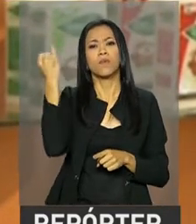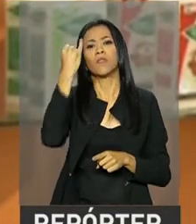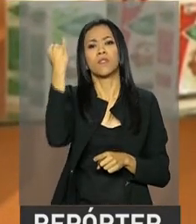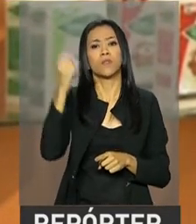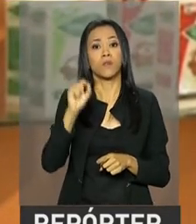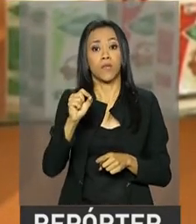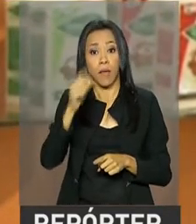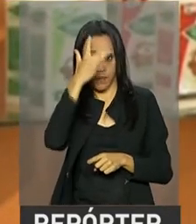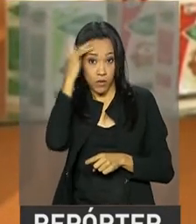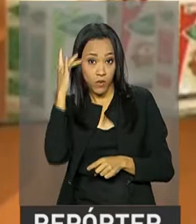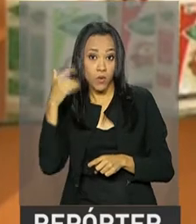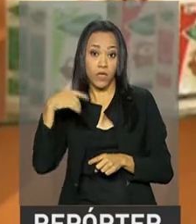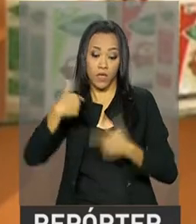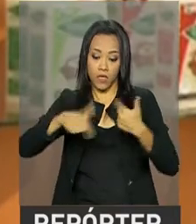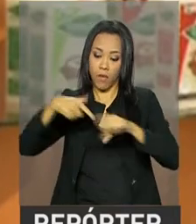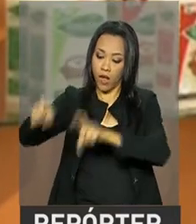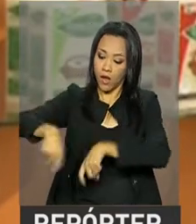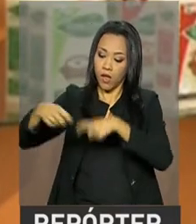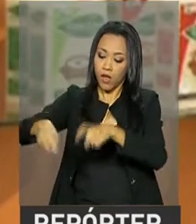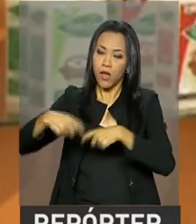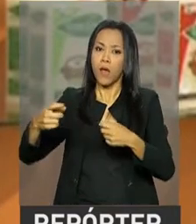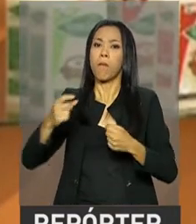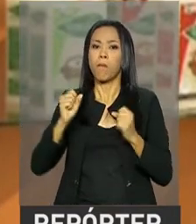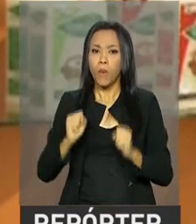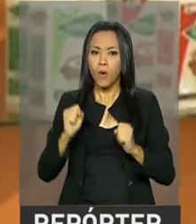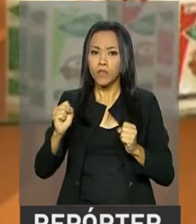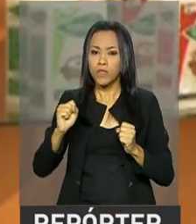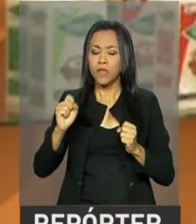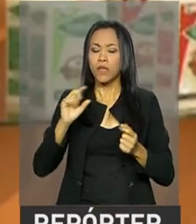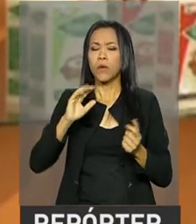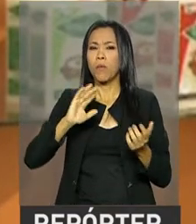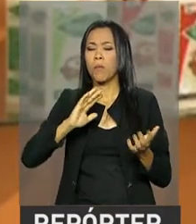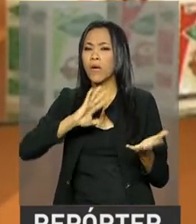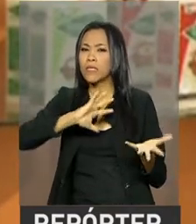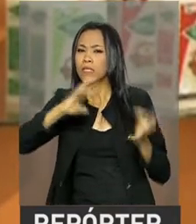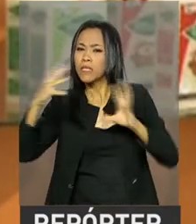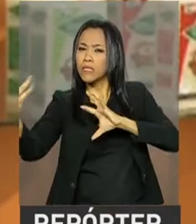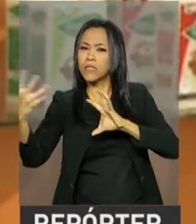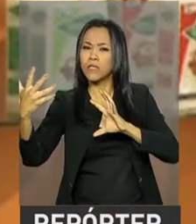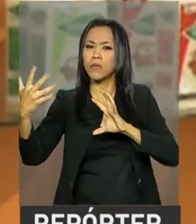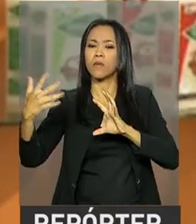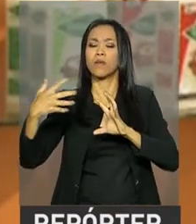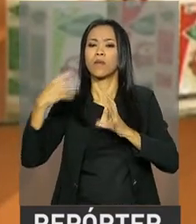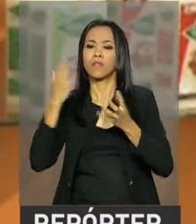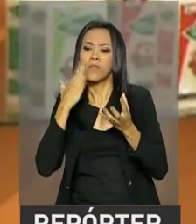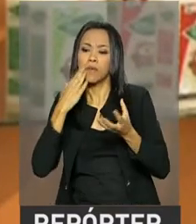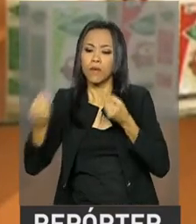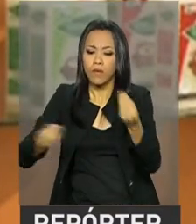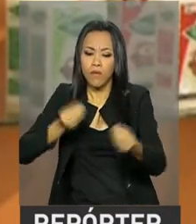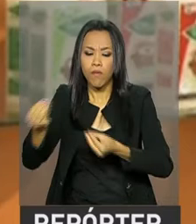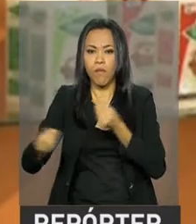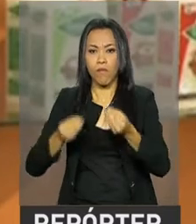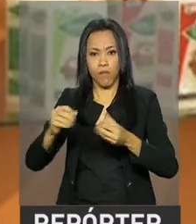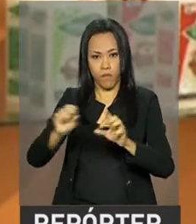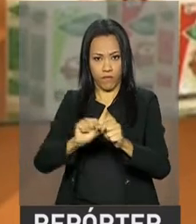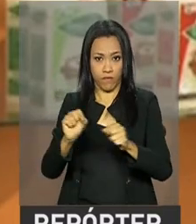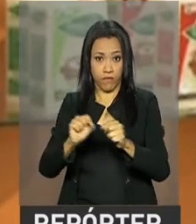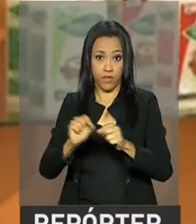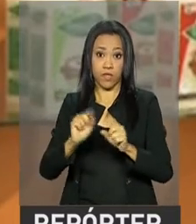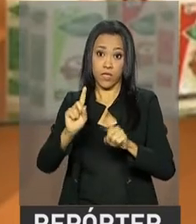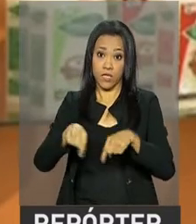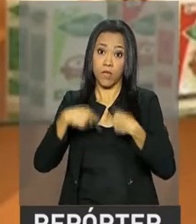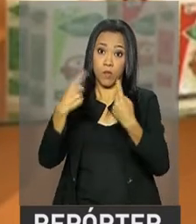que esse agricultor possa iniciar um processo de transição agroecológica, de garantir a sobrevivência inicial e para depois sim ir